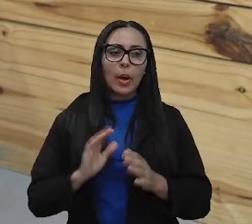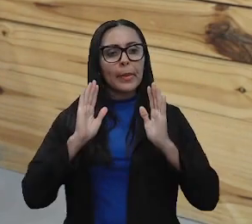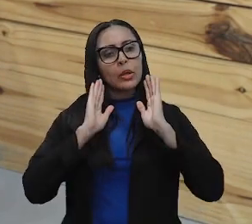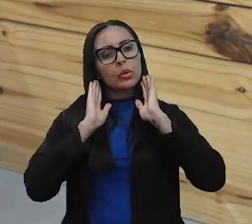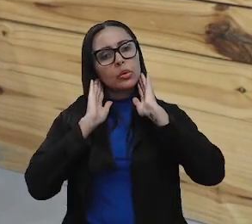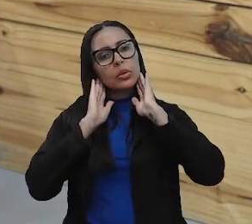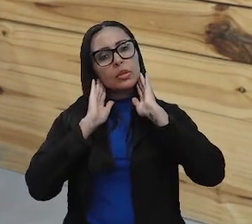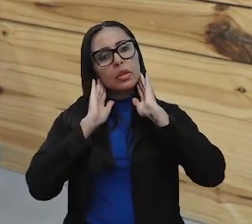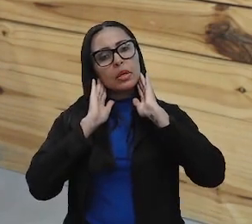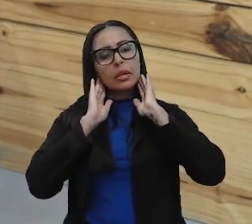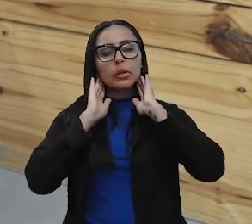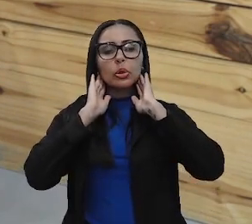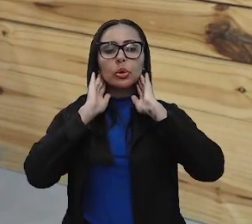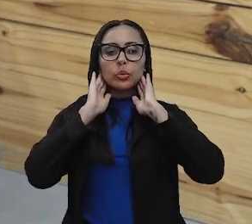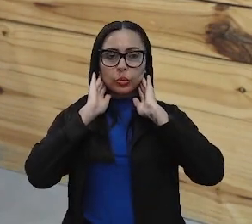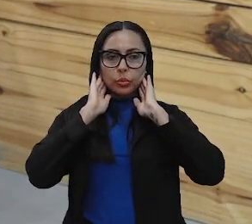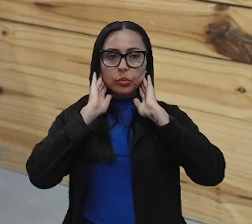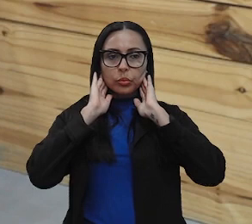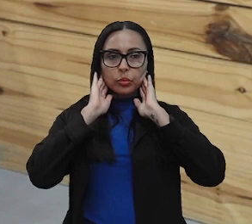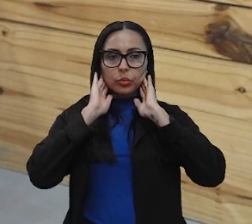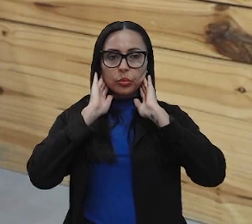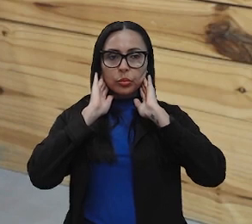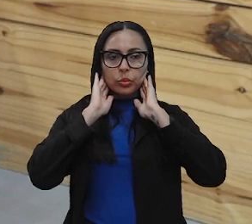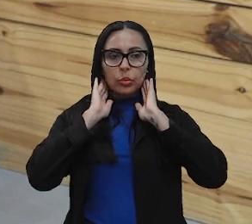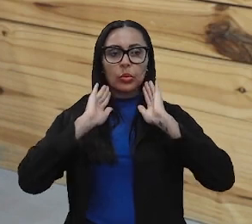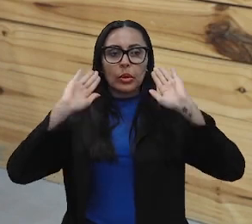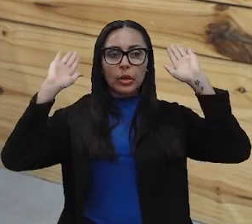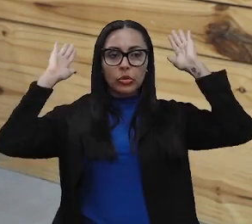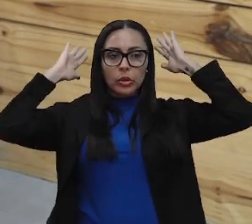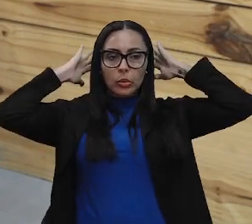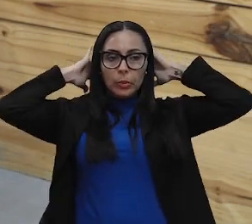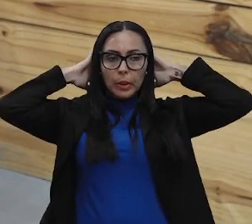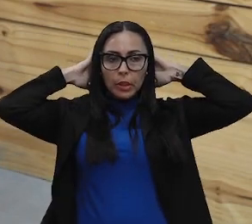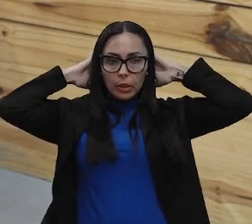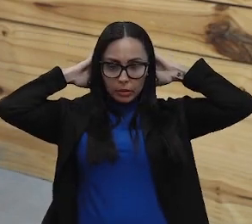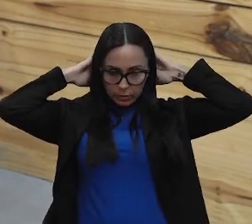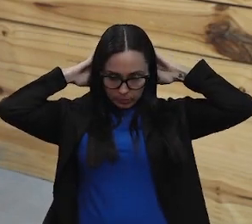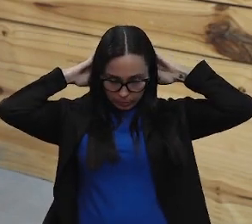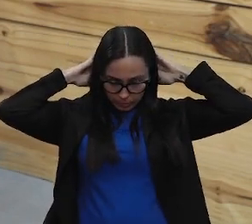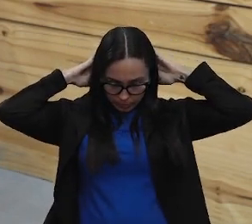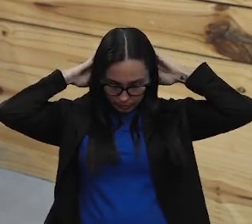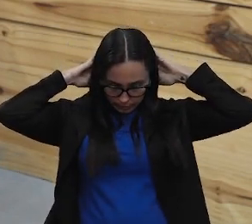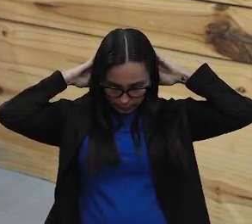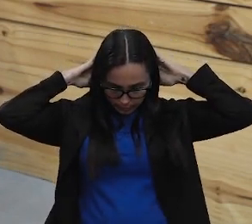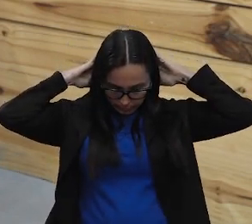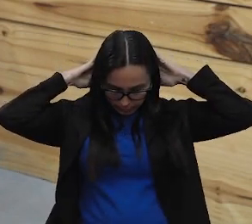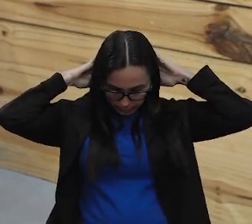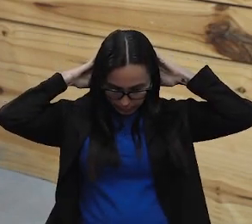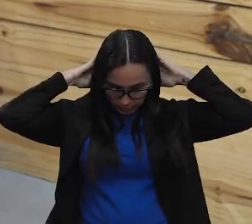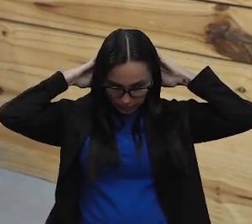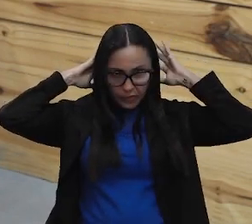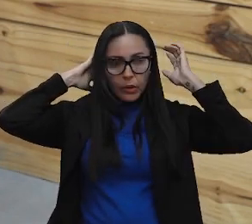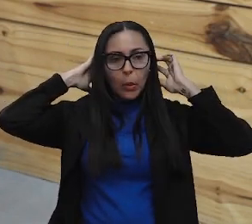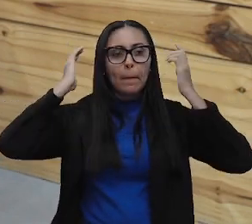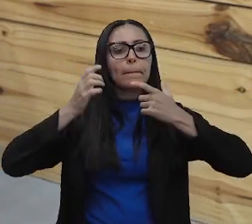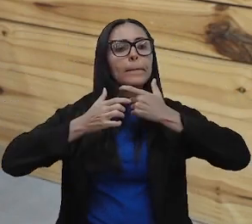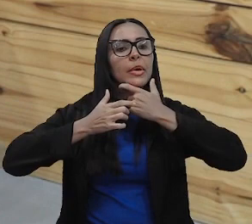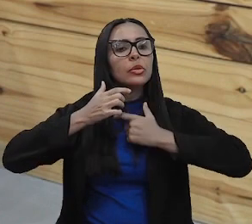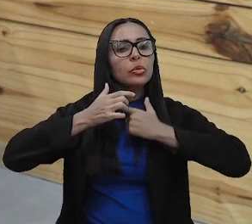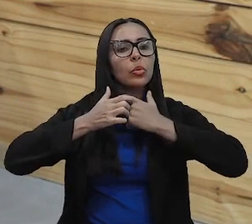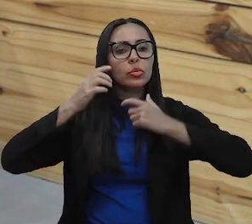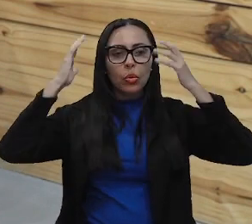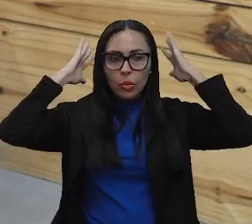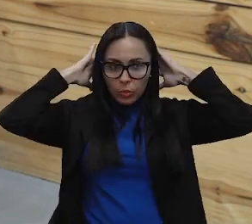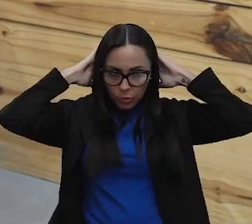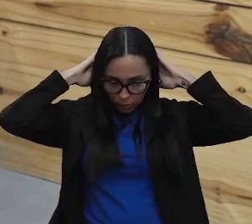do pescoço com a cabeça, fazendo com que a gente, flexione o pescoço, a cabeça, conta